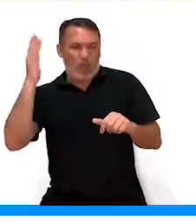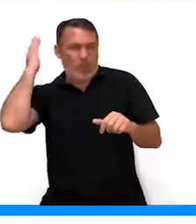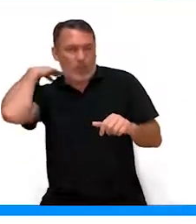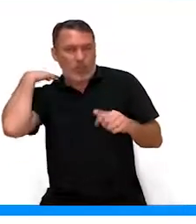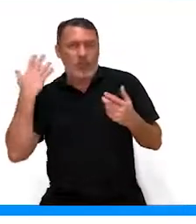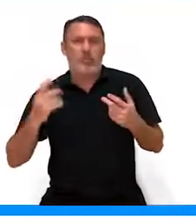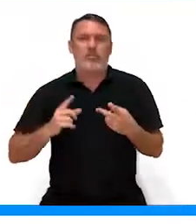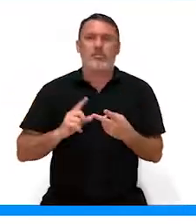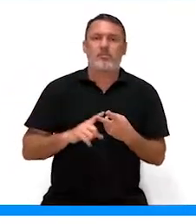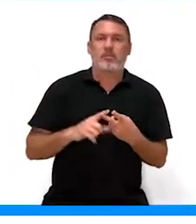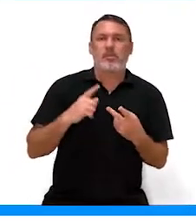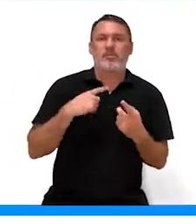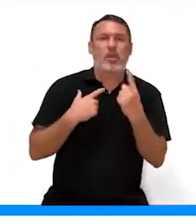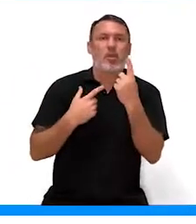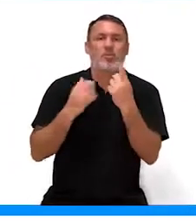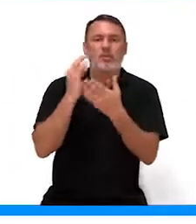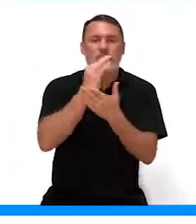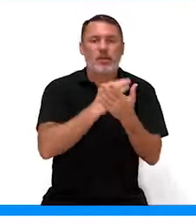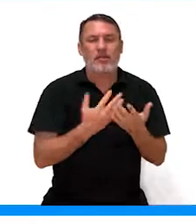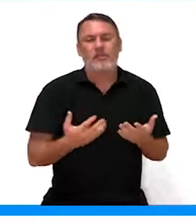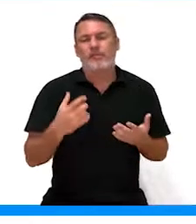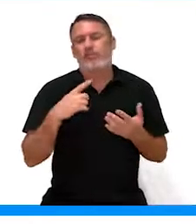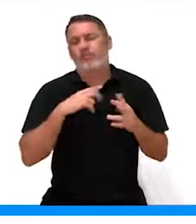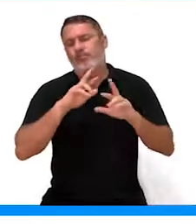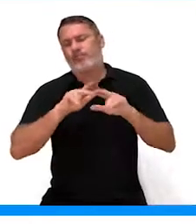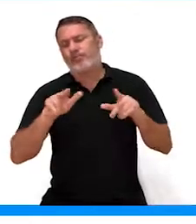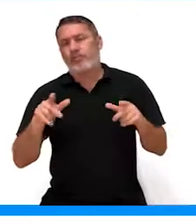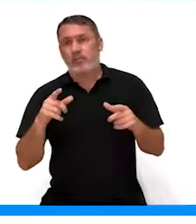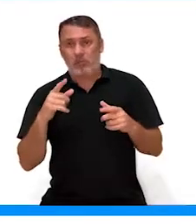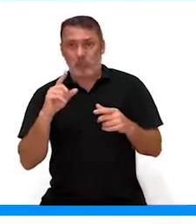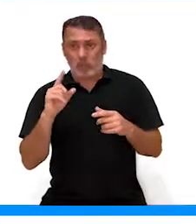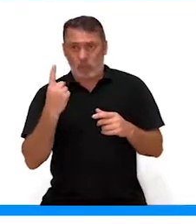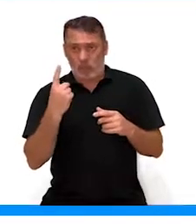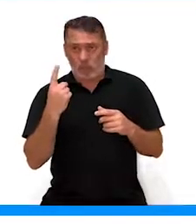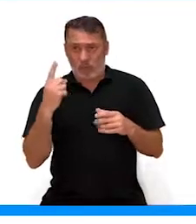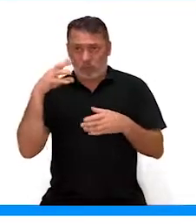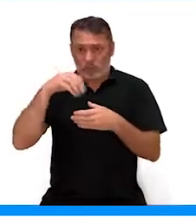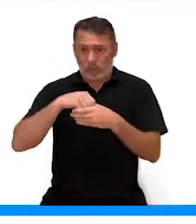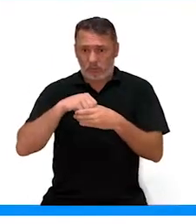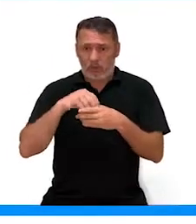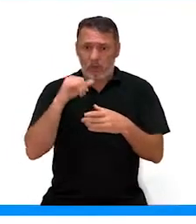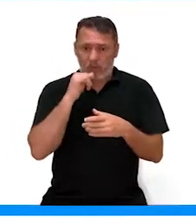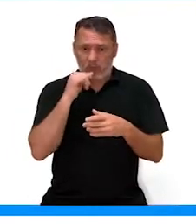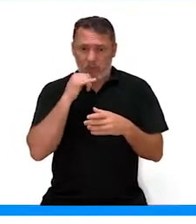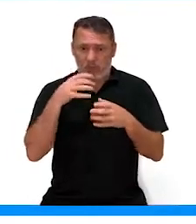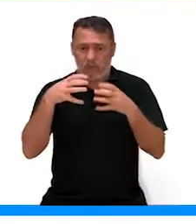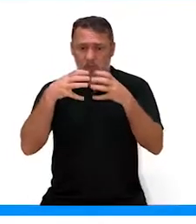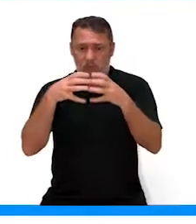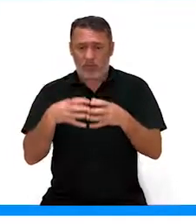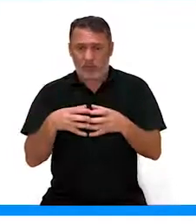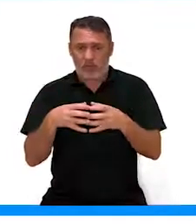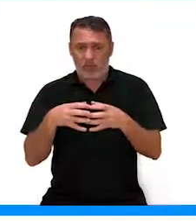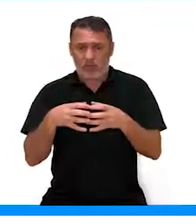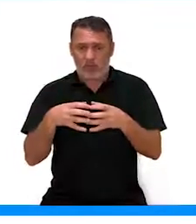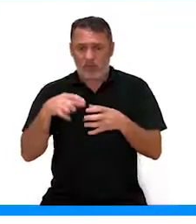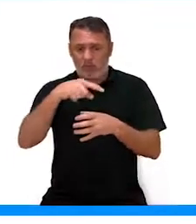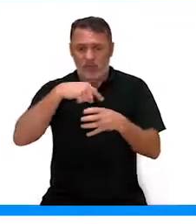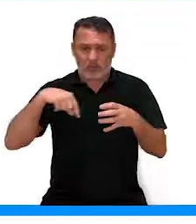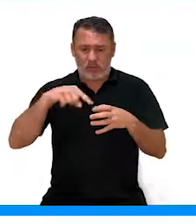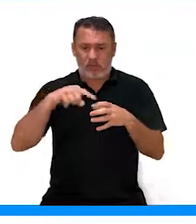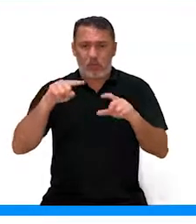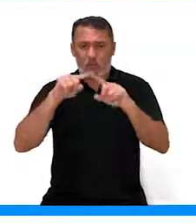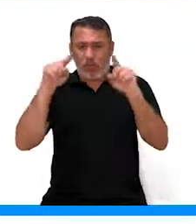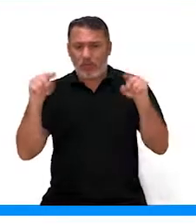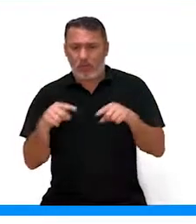com os alvéolos lá no pulmão. Então, ele tem uma camadinha só de célula. Vale a pena para ele ter uma célula cúbica que dificulta